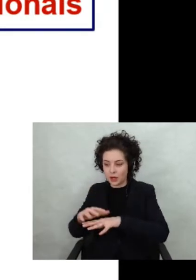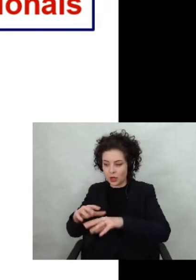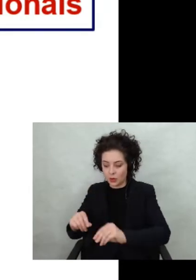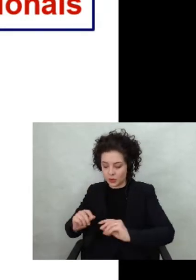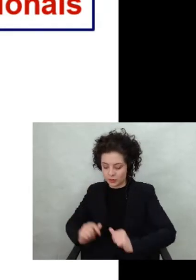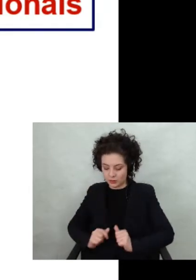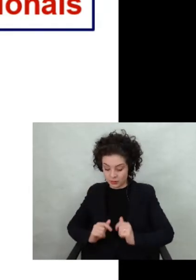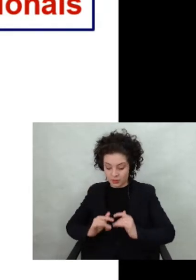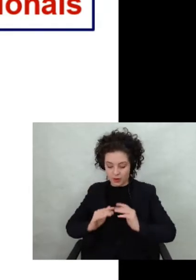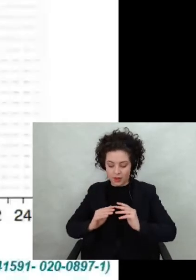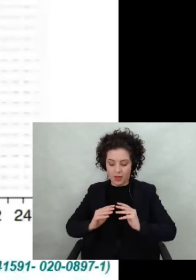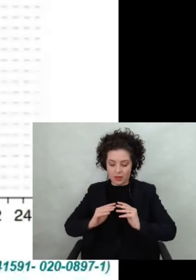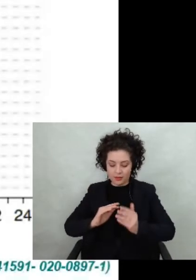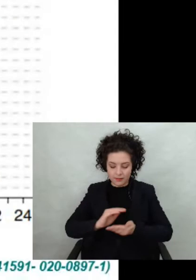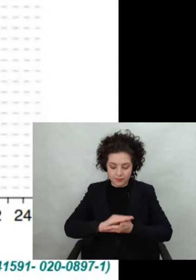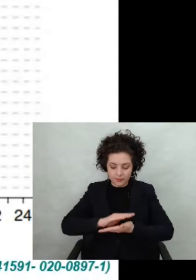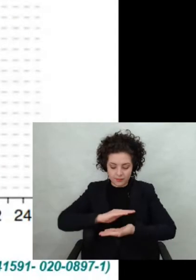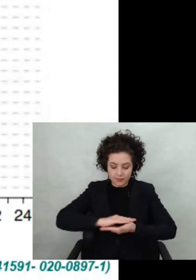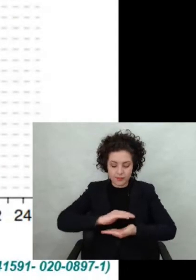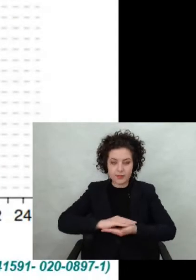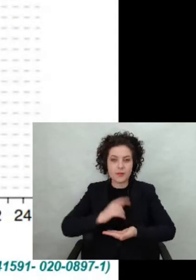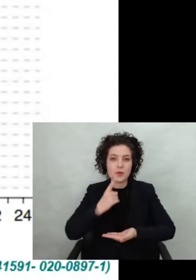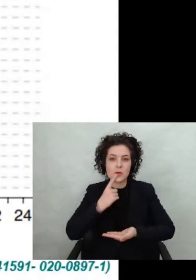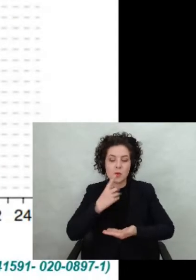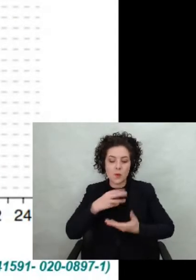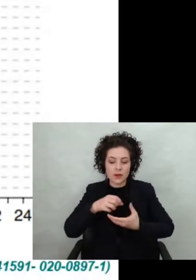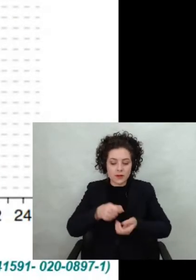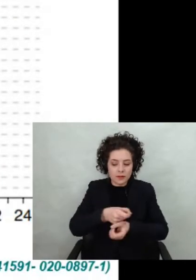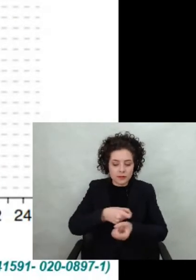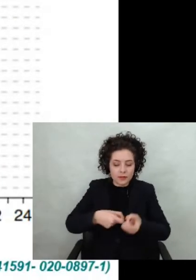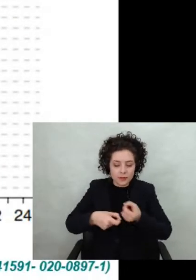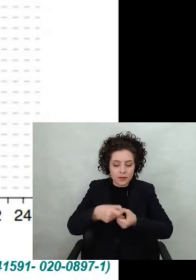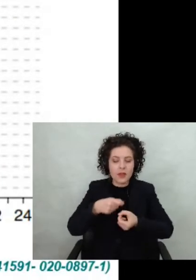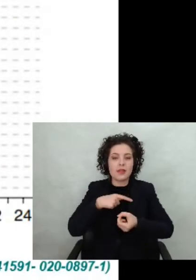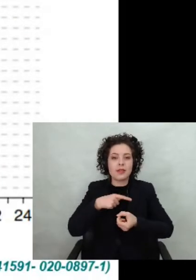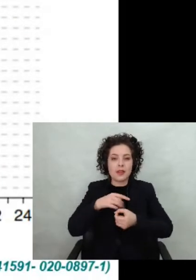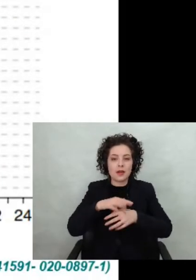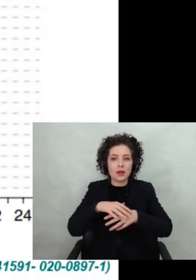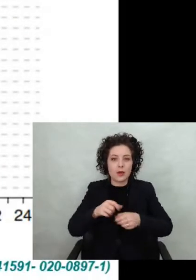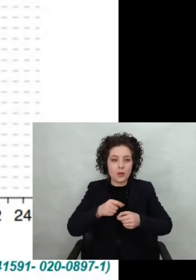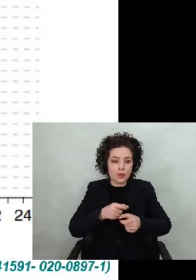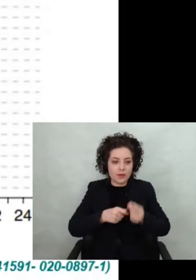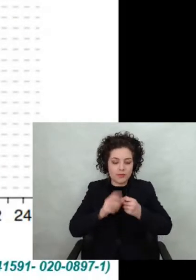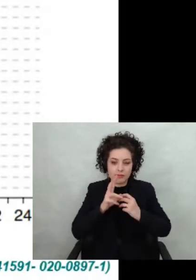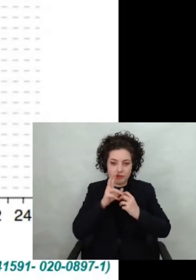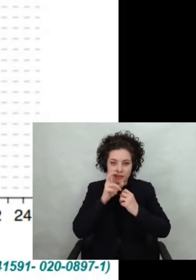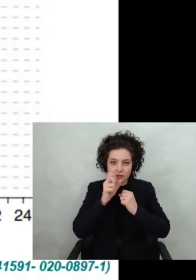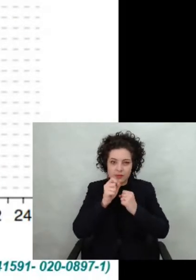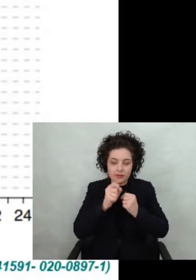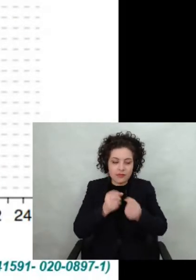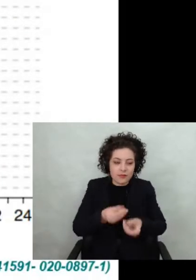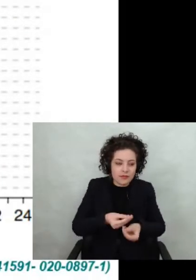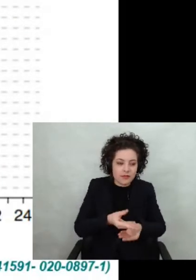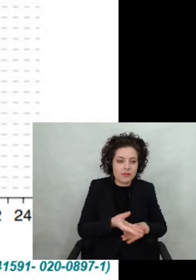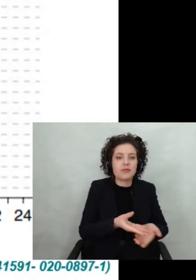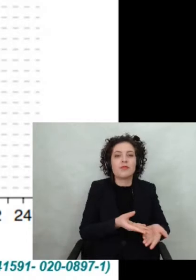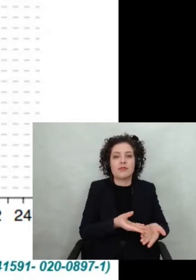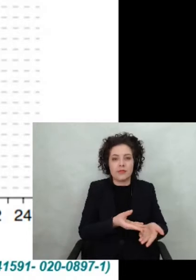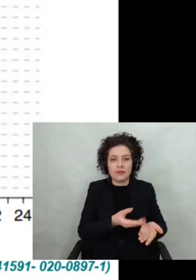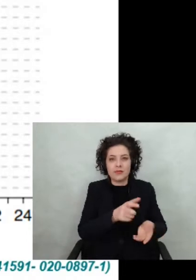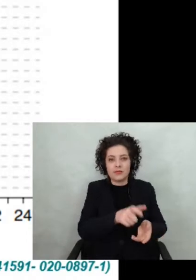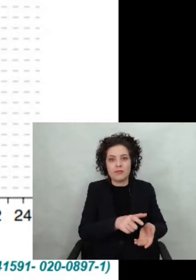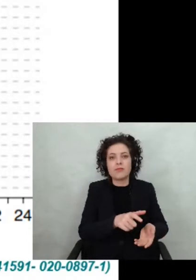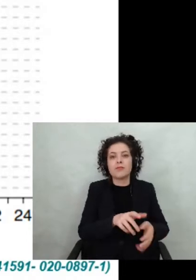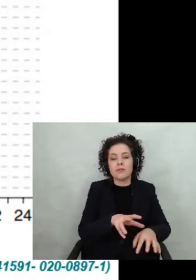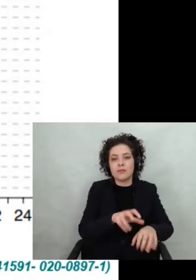tem a presença desses anticorpos. A gente sabe que os indivíduos que se contaminam, que se infectam com o vírus, eles